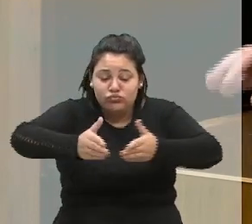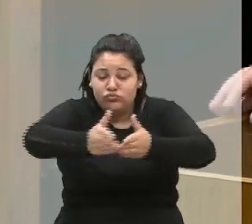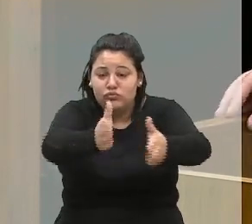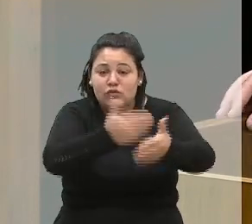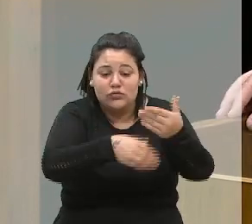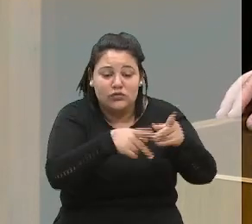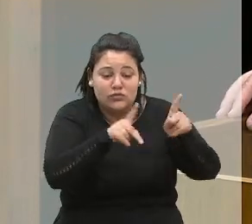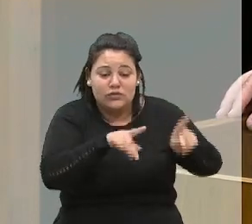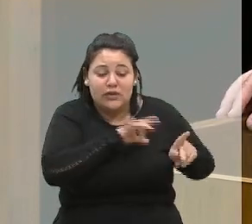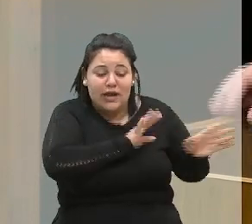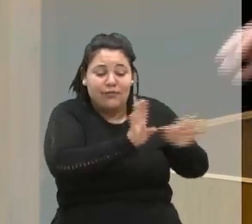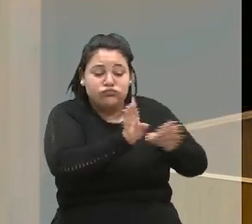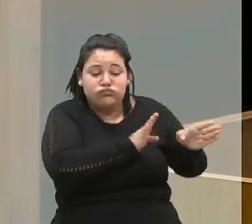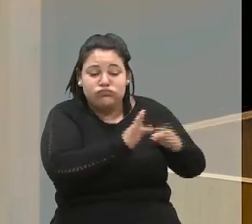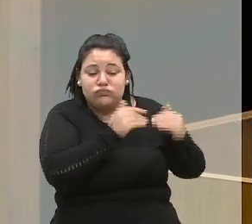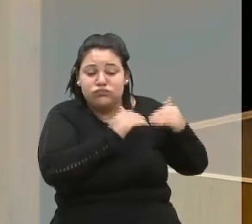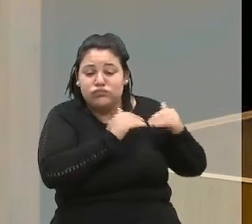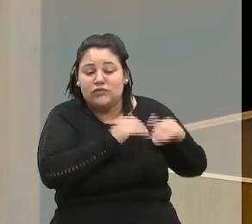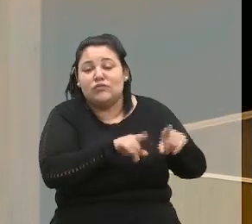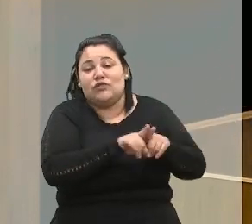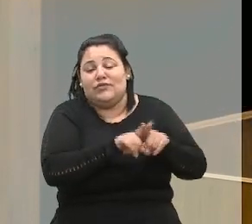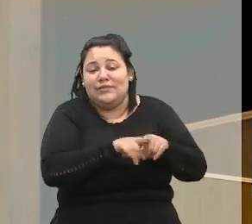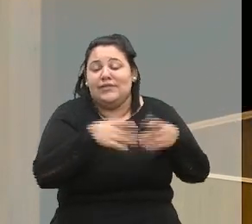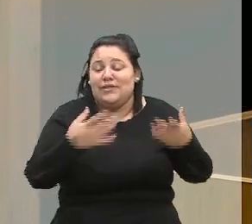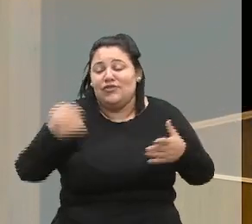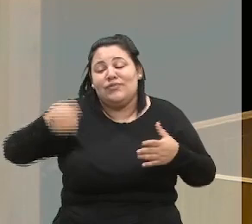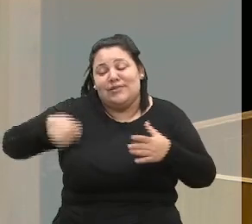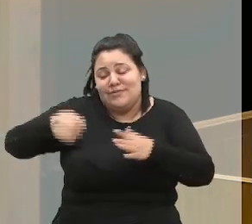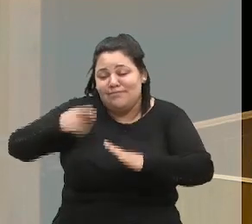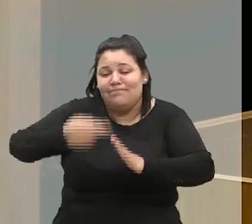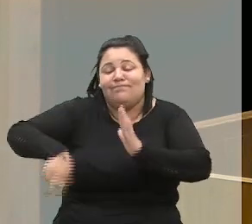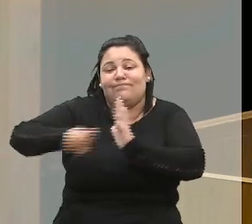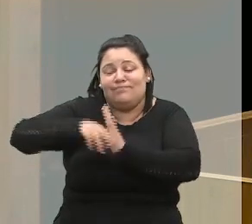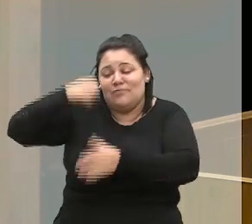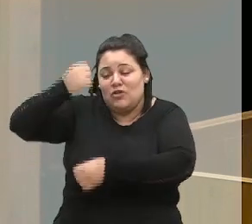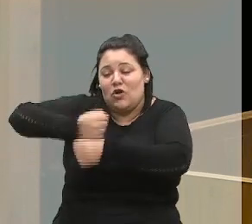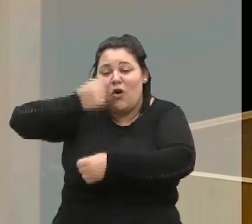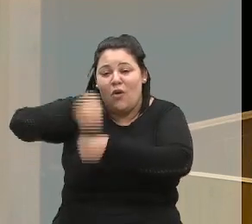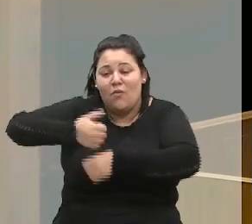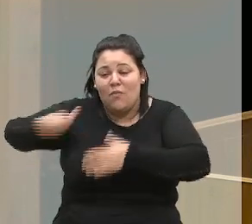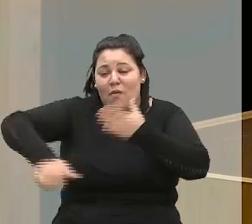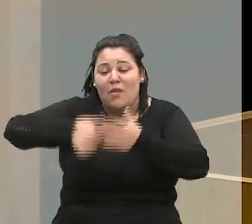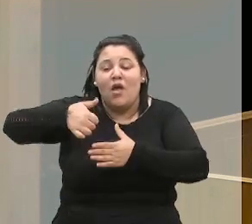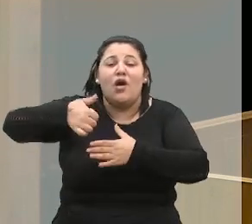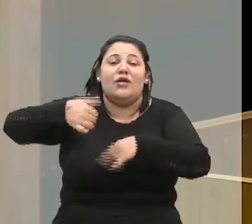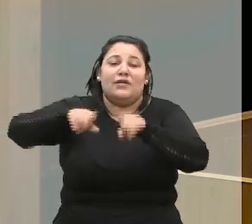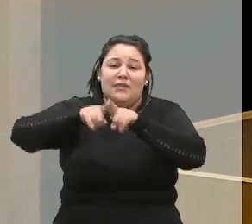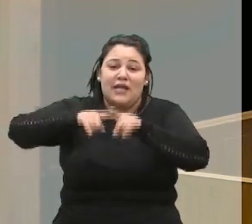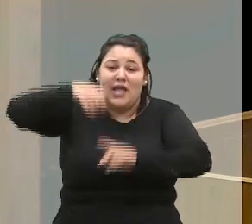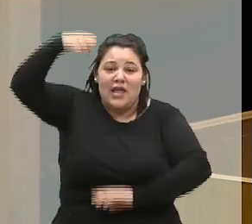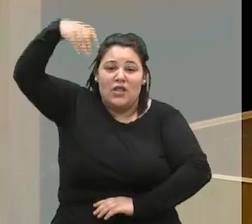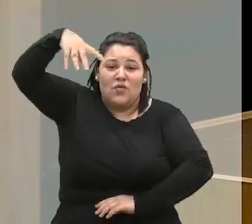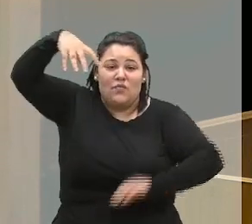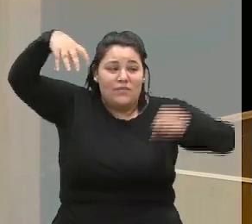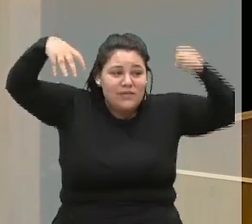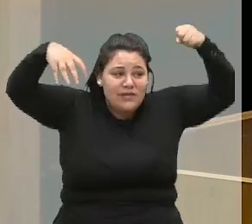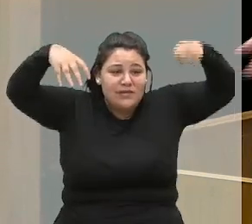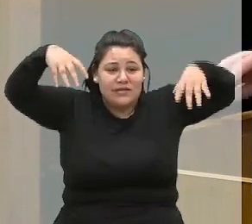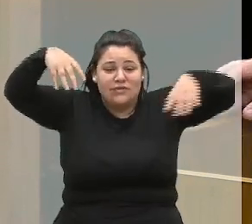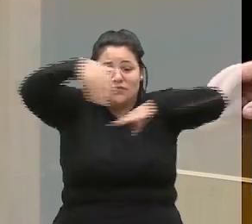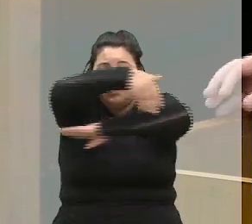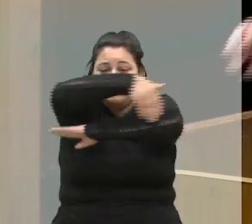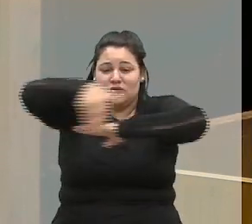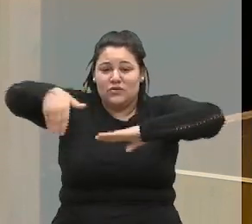ao transporte. Precisamos da revitalização e de uma melhor iluminação entre a Padre Raul